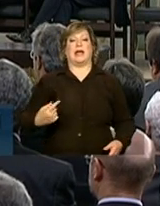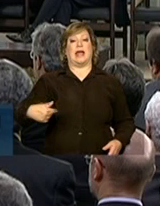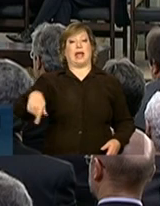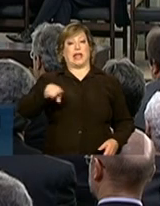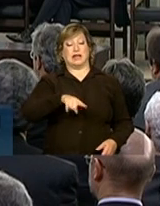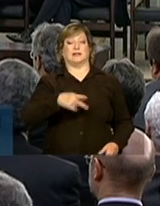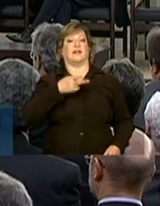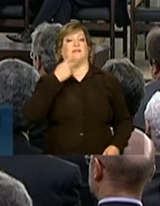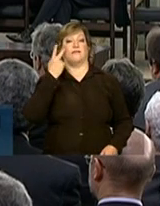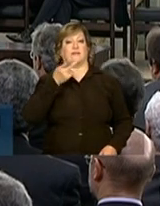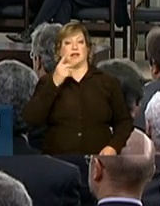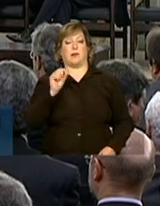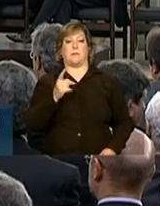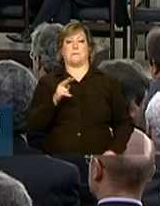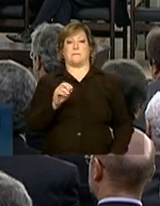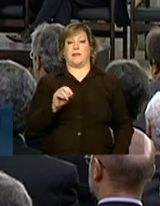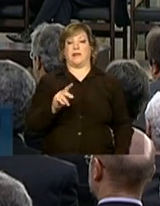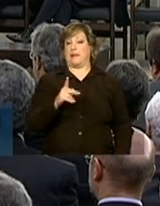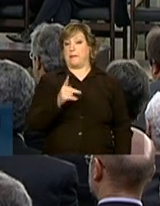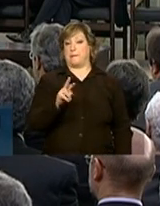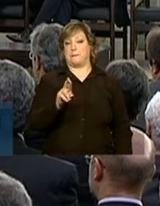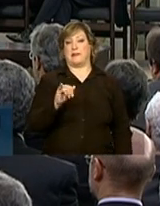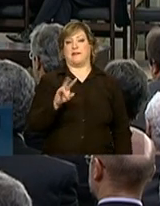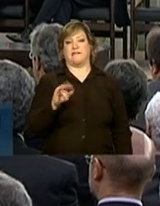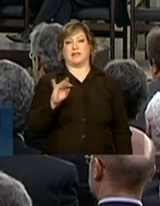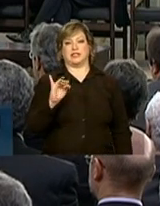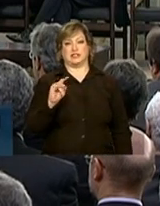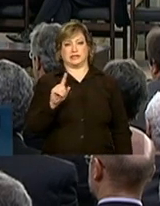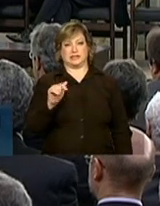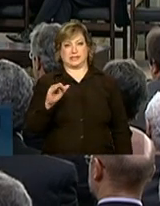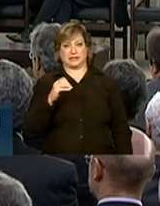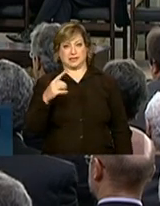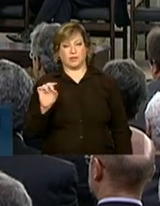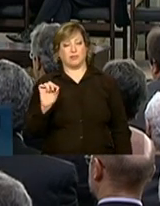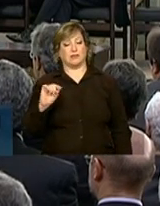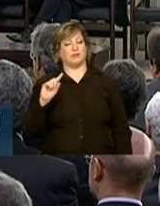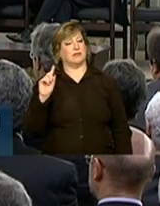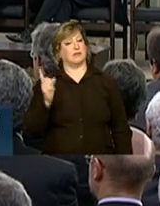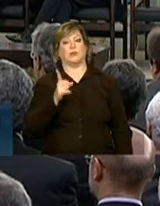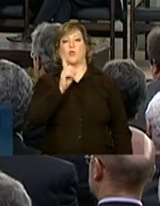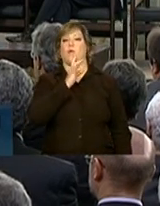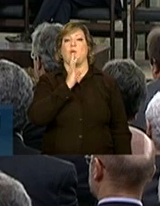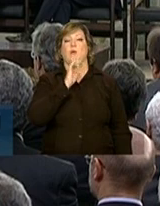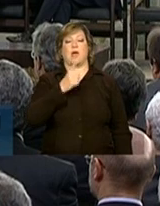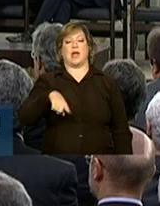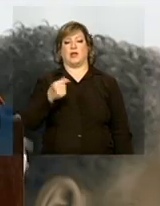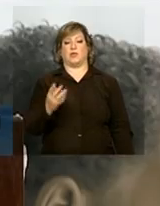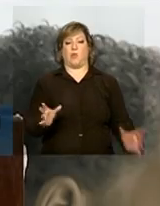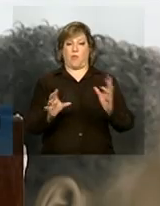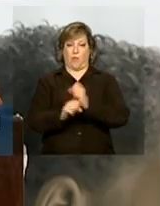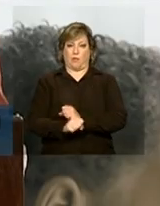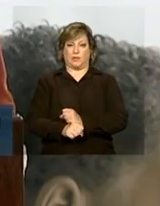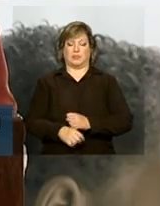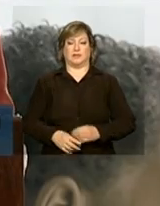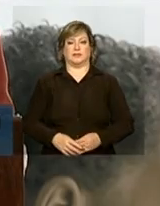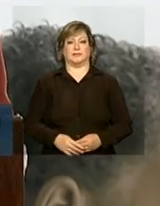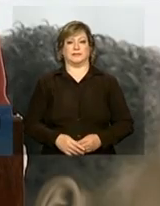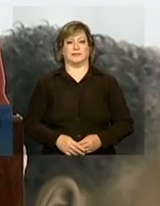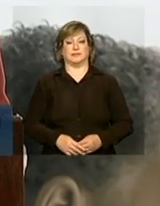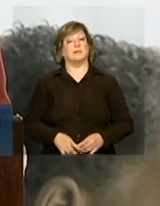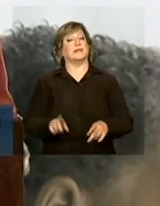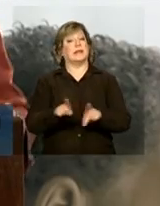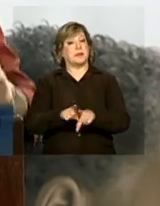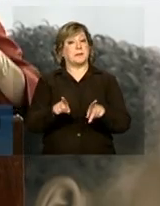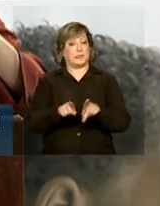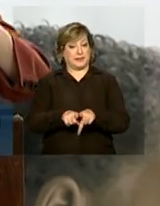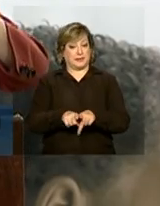falam em privatização, no mínimo, desconhecem essas contas. Além